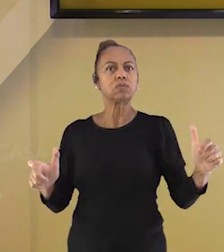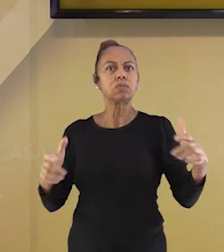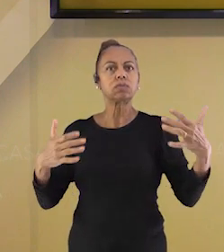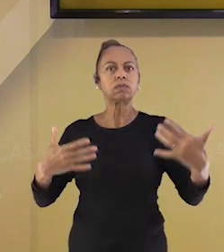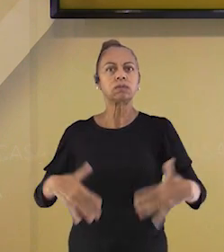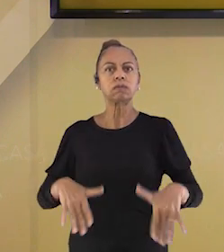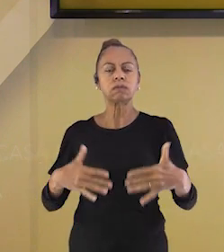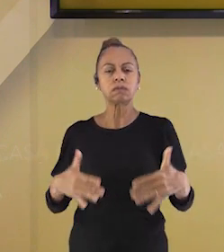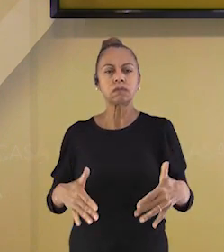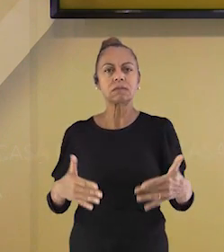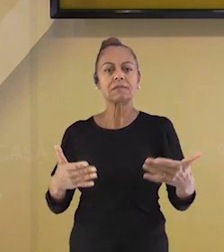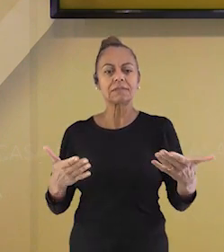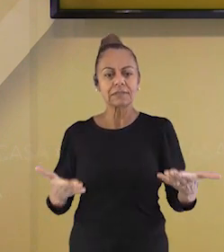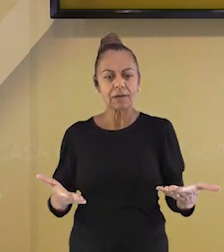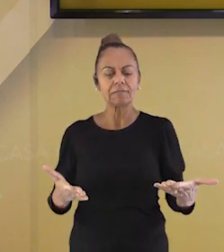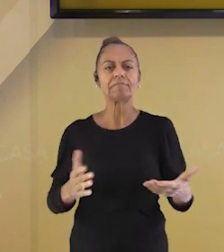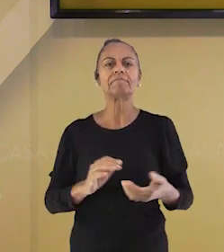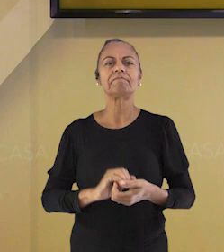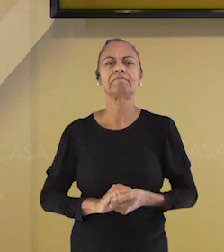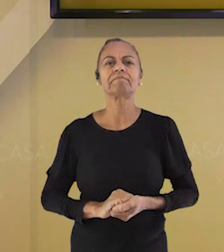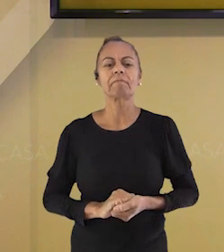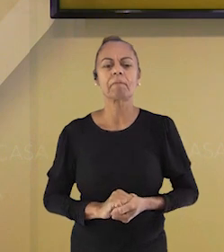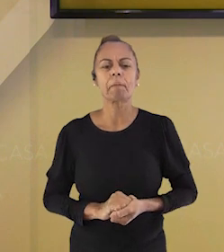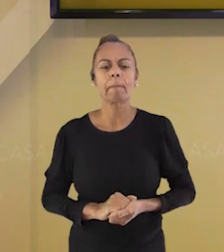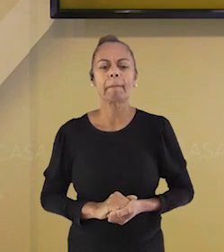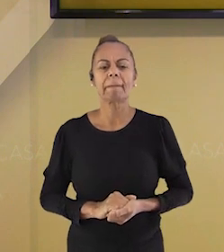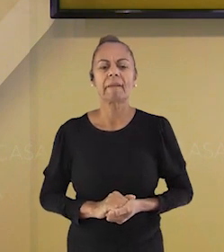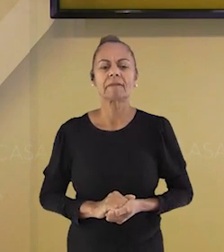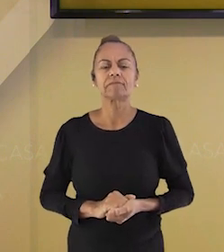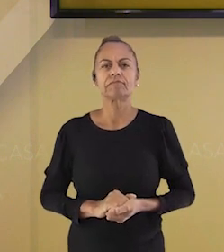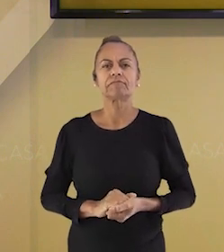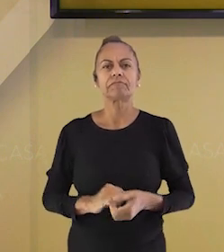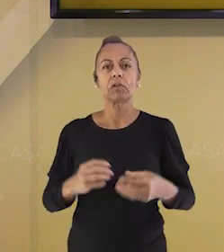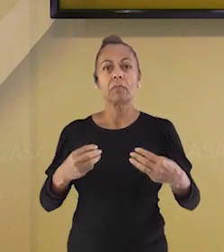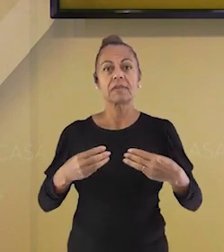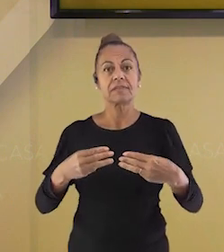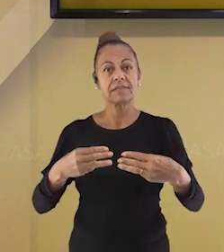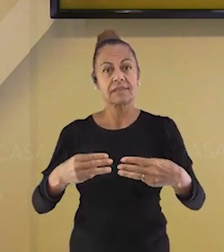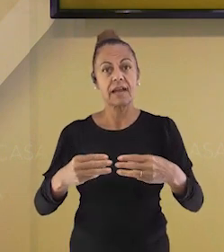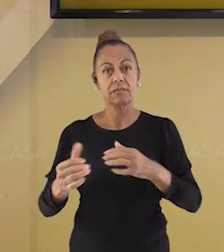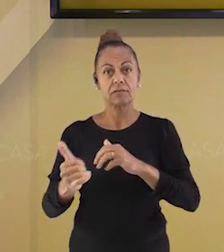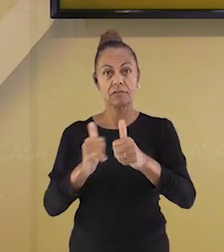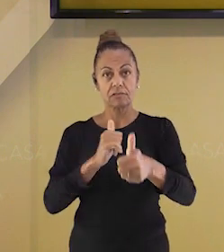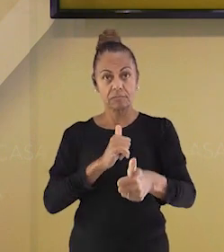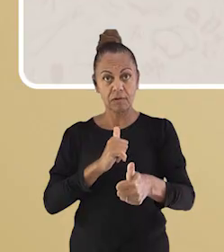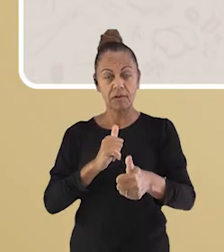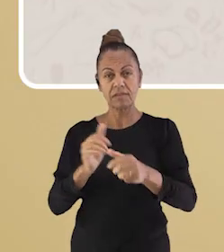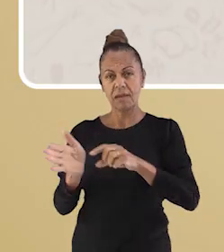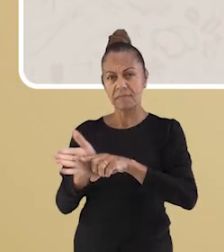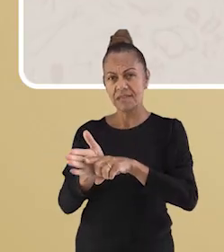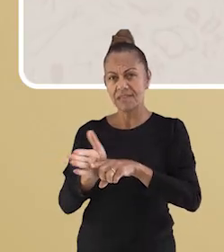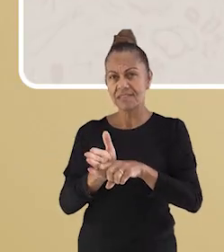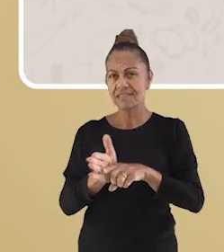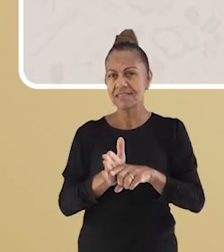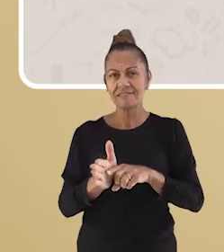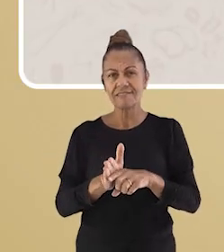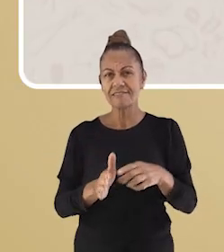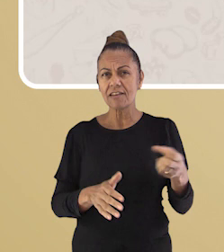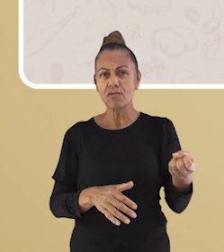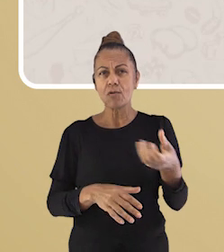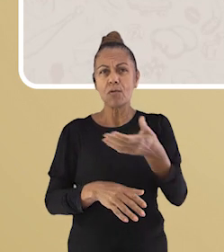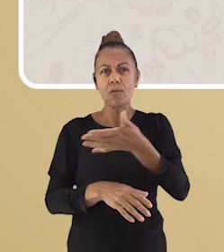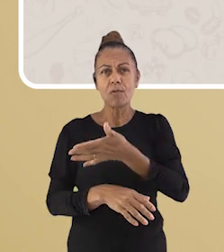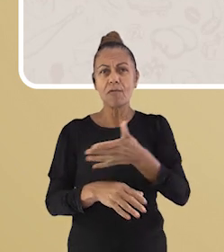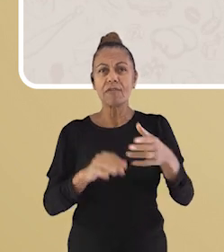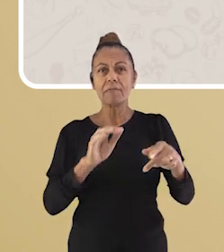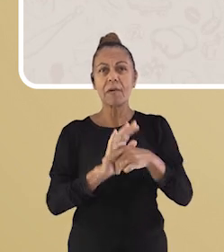Aproveite e observe com atenção os benefícios quando optamos em nos movimentar. O Ministério do